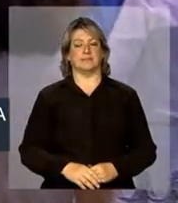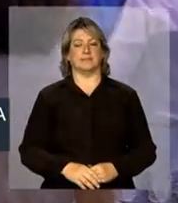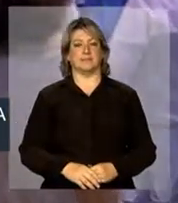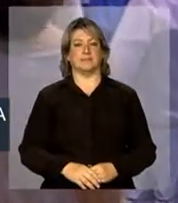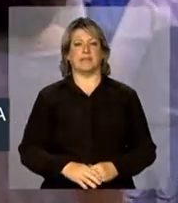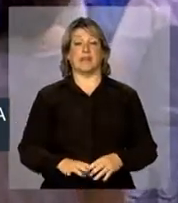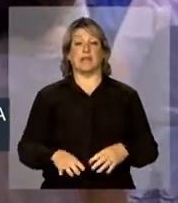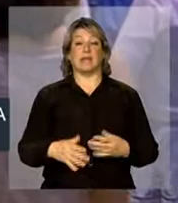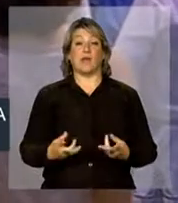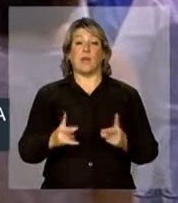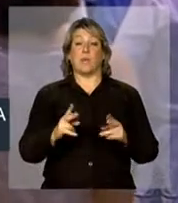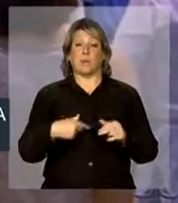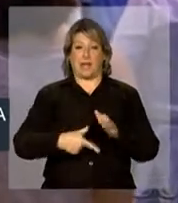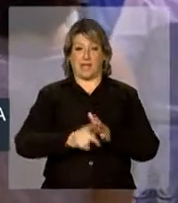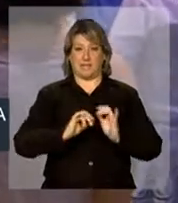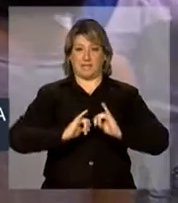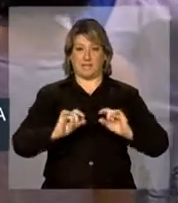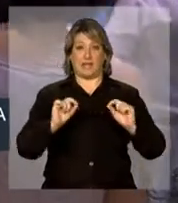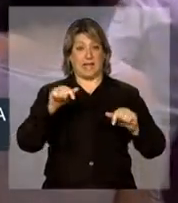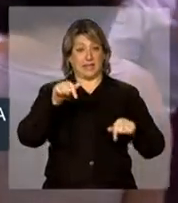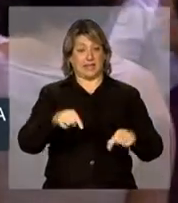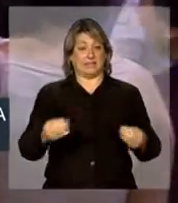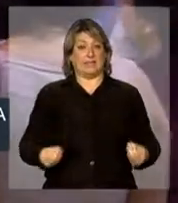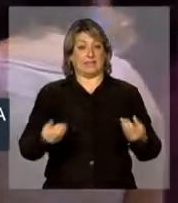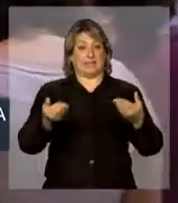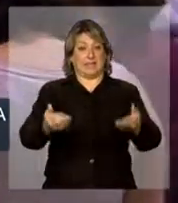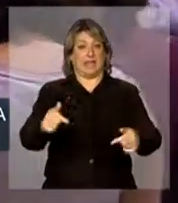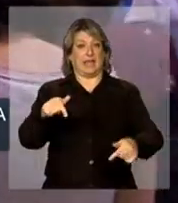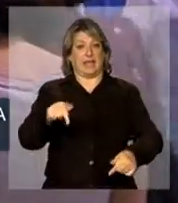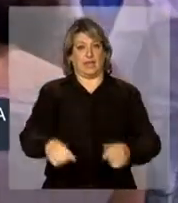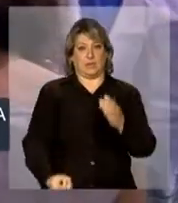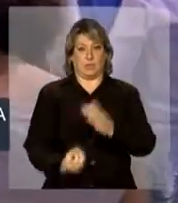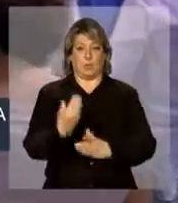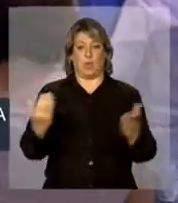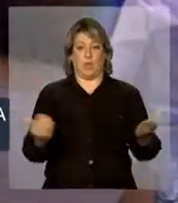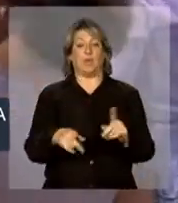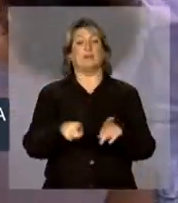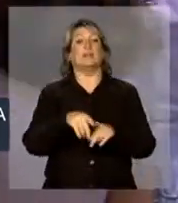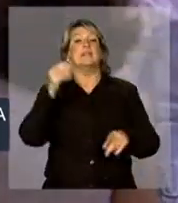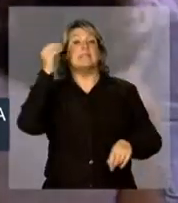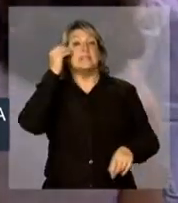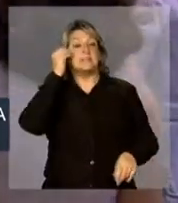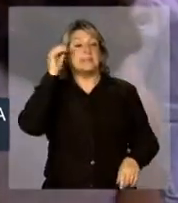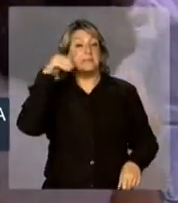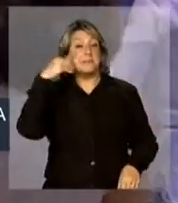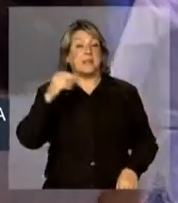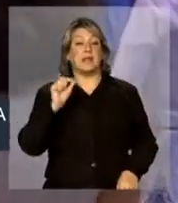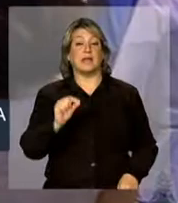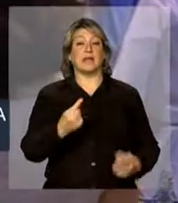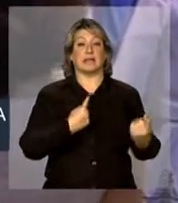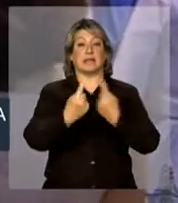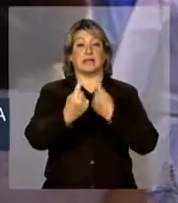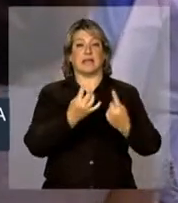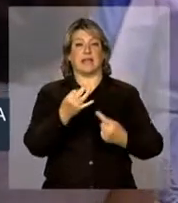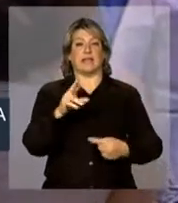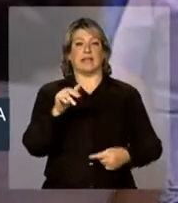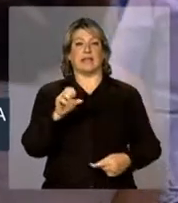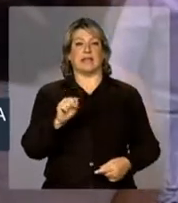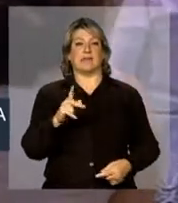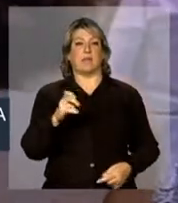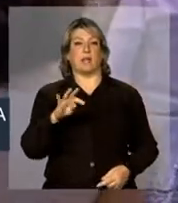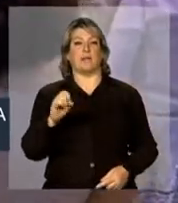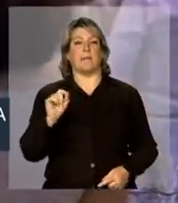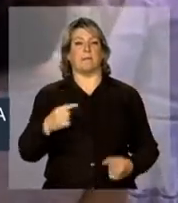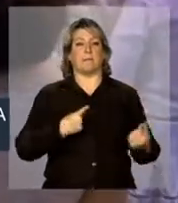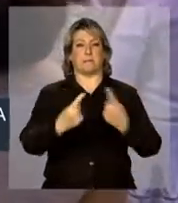E então como estava dizendo aí se a entrega do Castelão em Fortaleza vai servir também como um teste para o transporte público houve um esquema especial